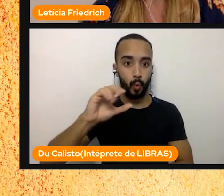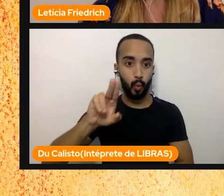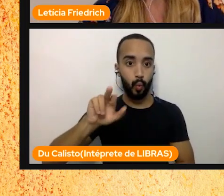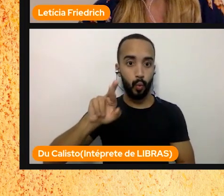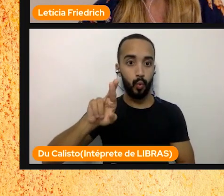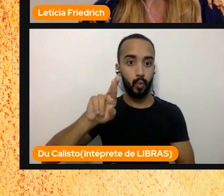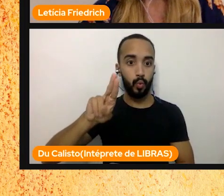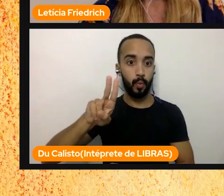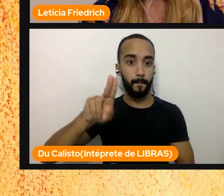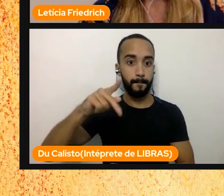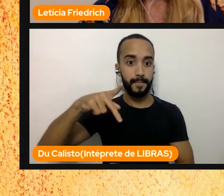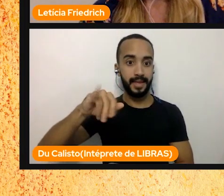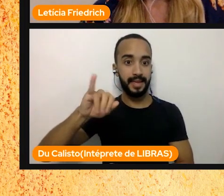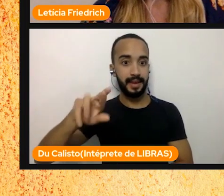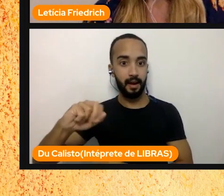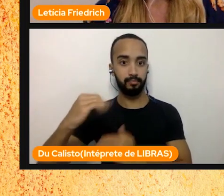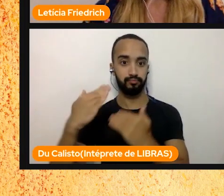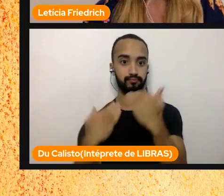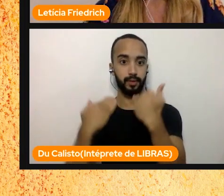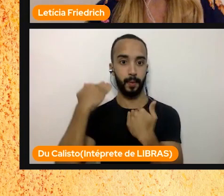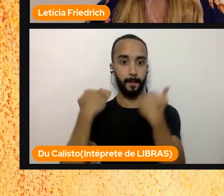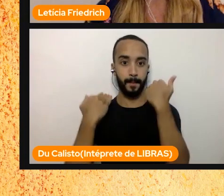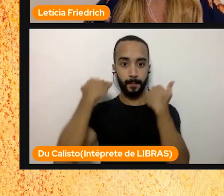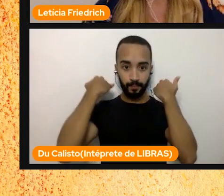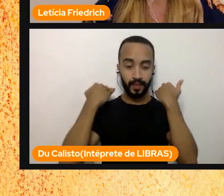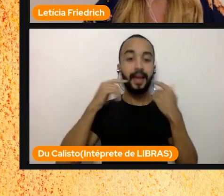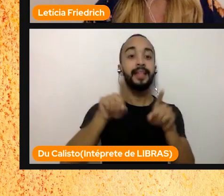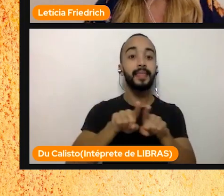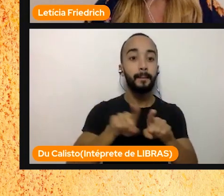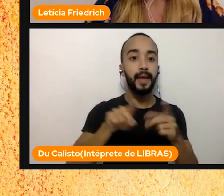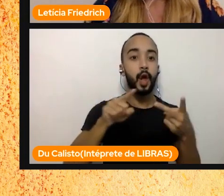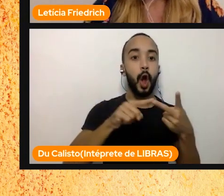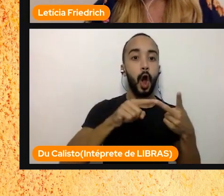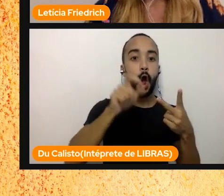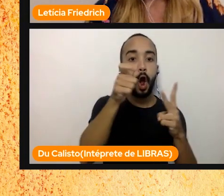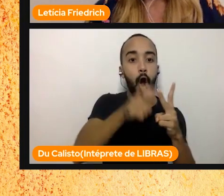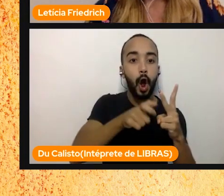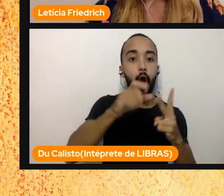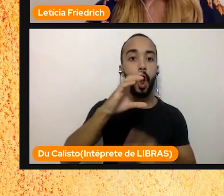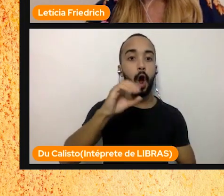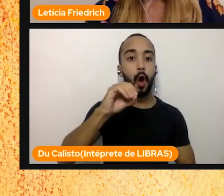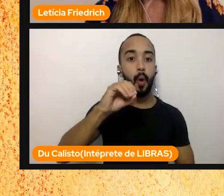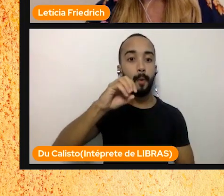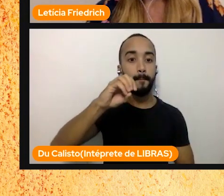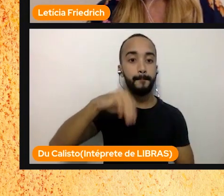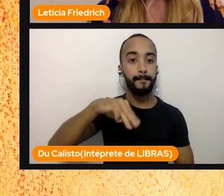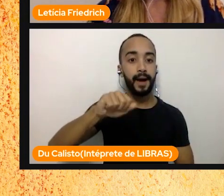são dois dos personagens que são da série, que a gente traz também para o filme,